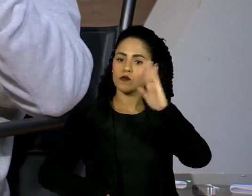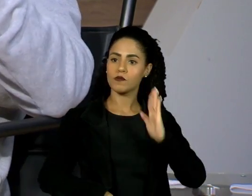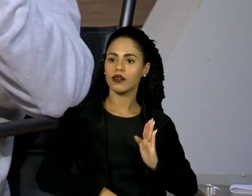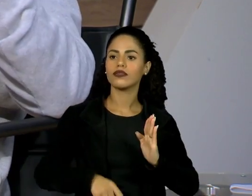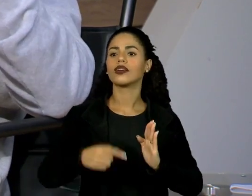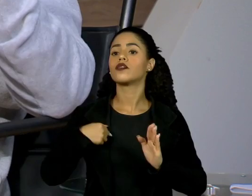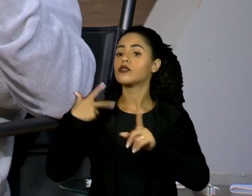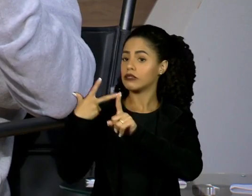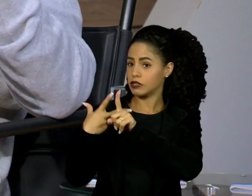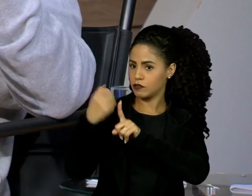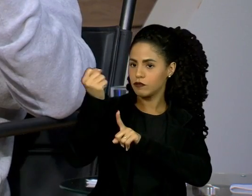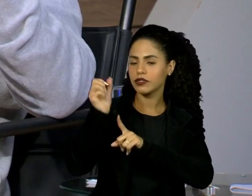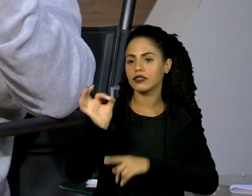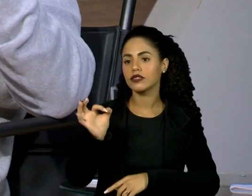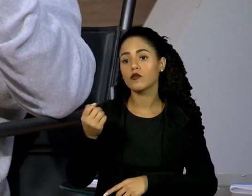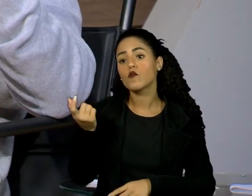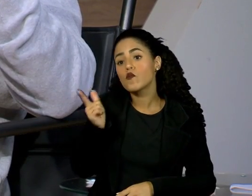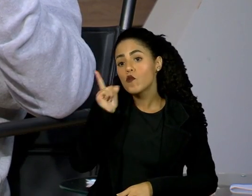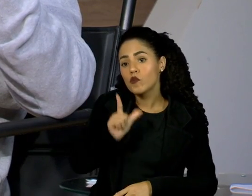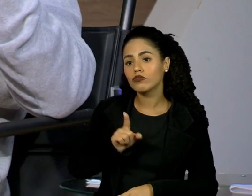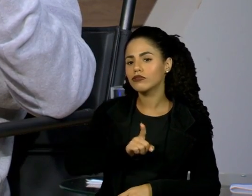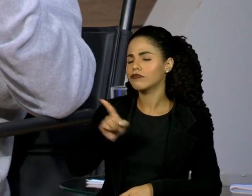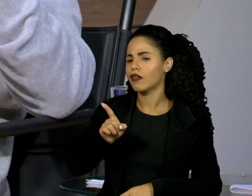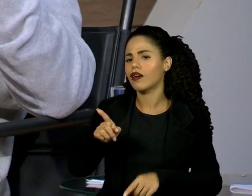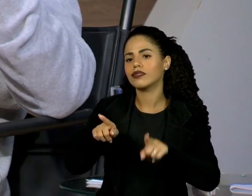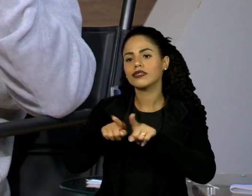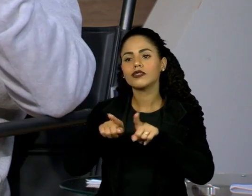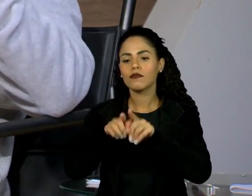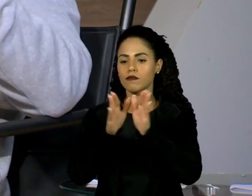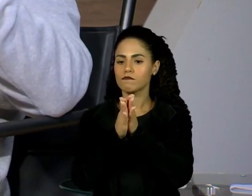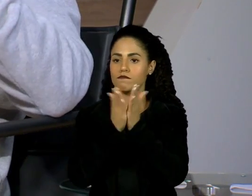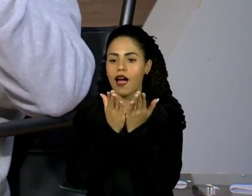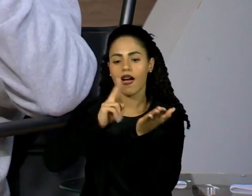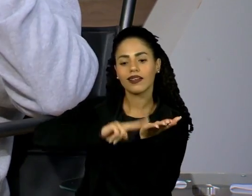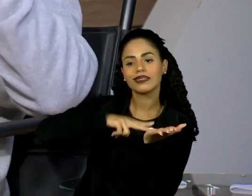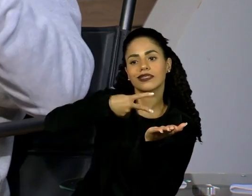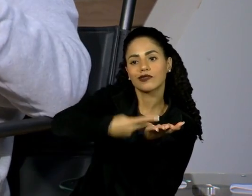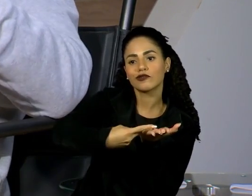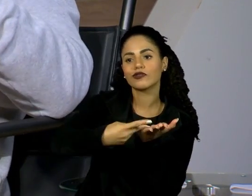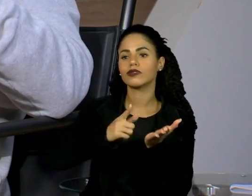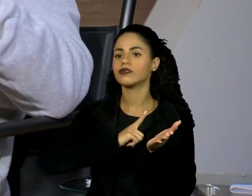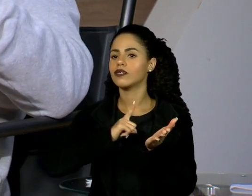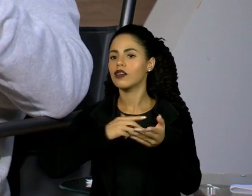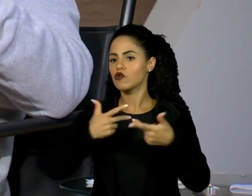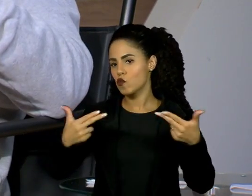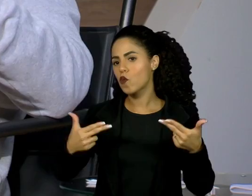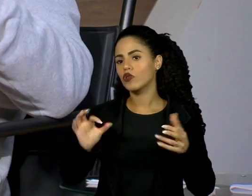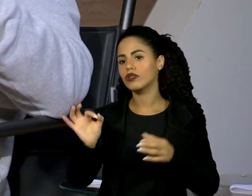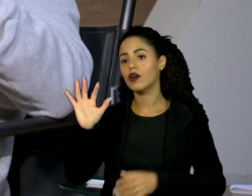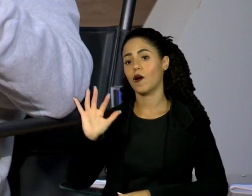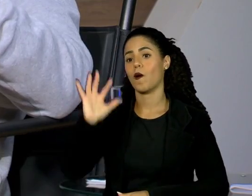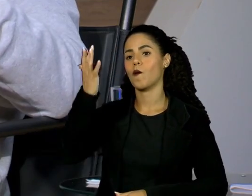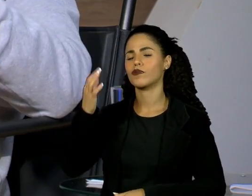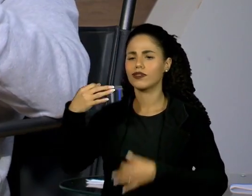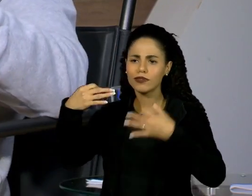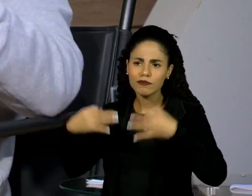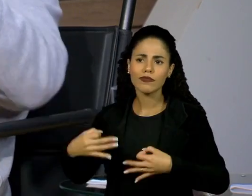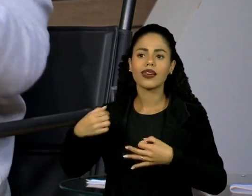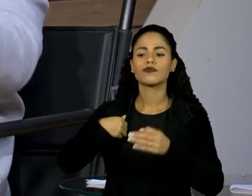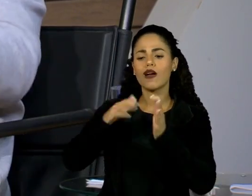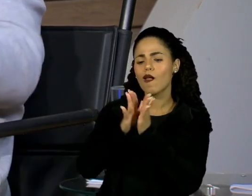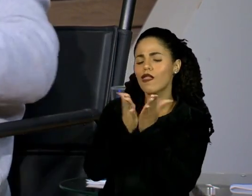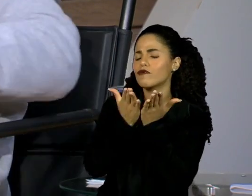que venceu o National Book Awards na categoria de livro traduzido, que é A Palavra que Resta, do Stênio Gardel, que é um